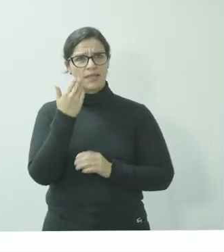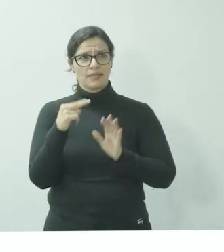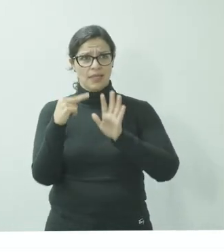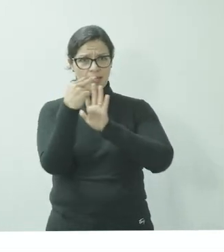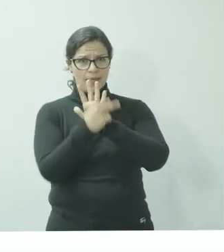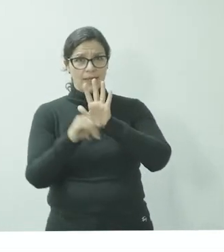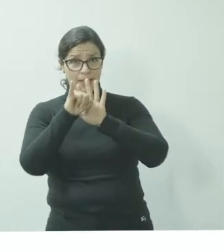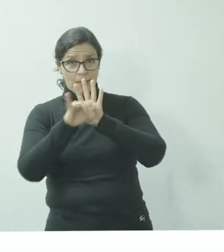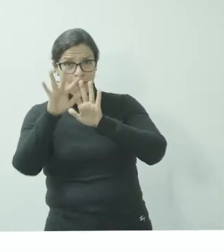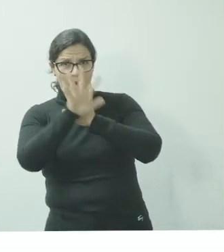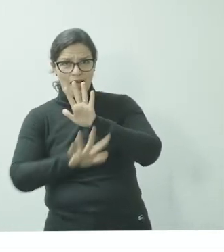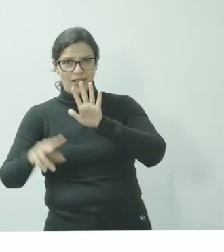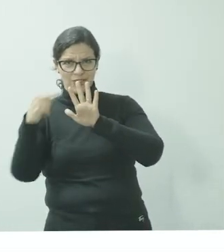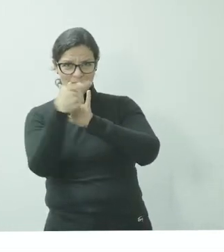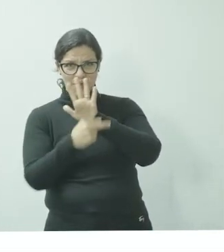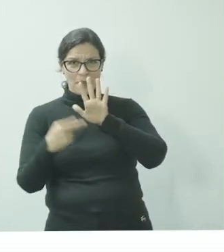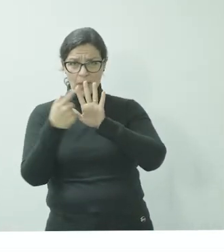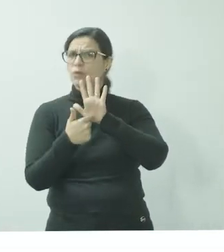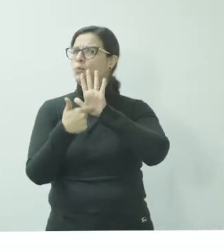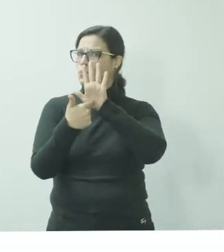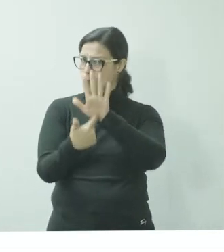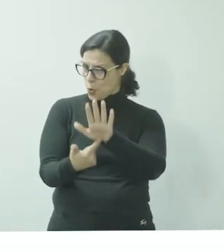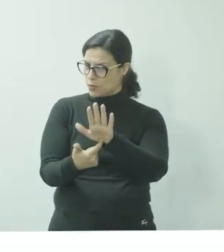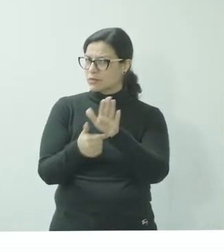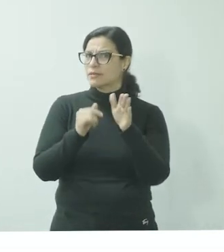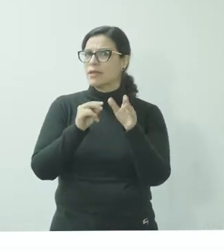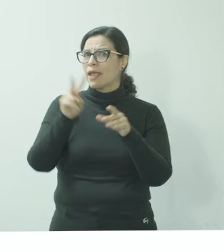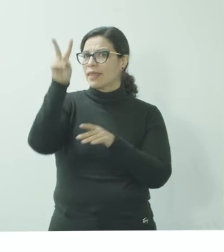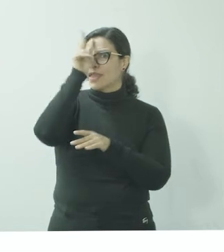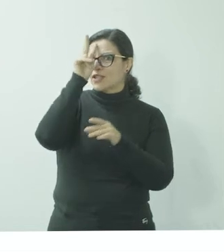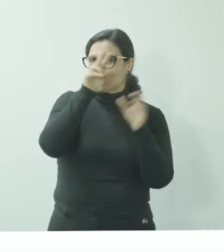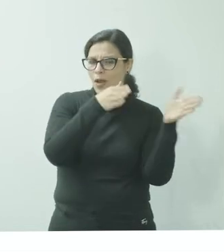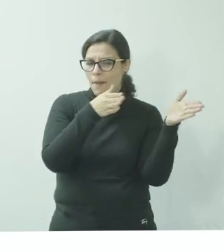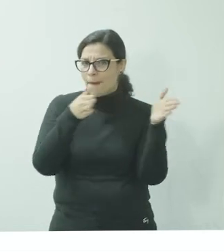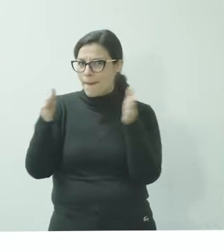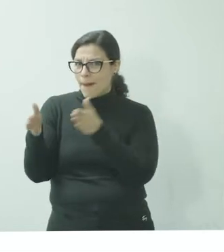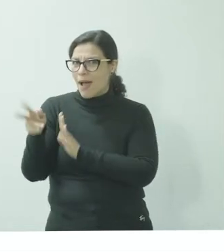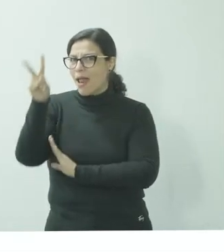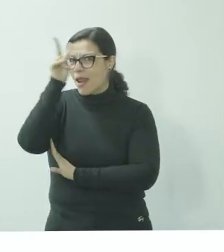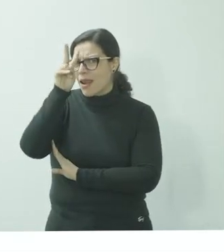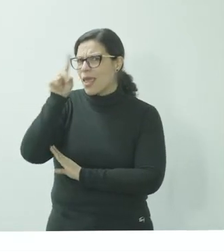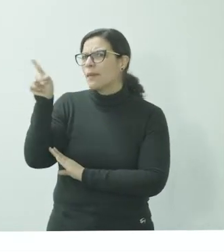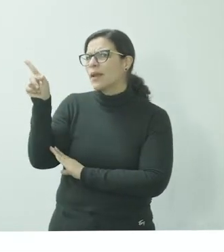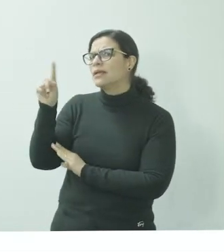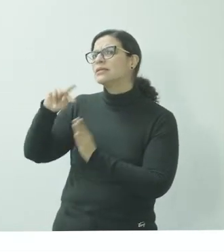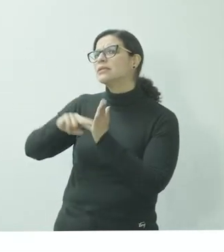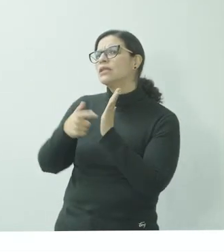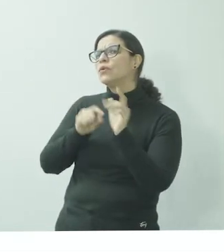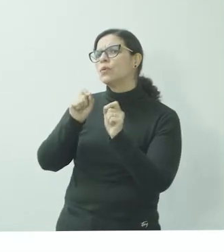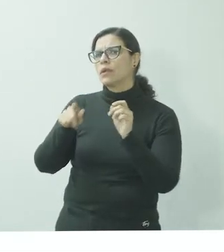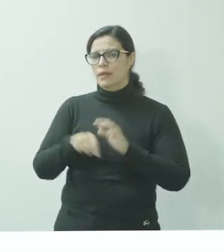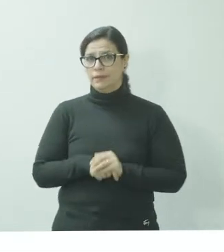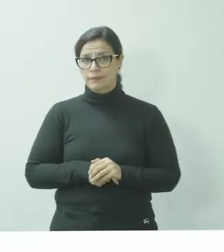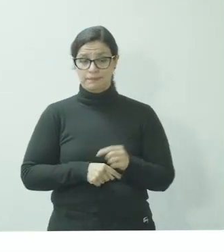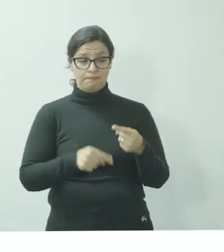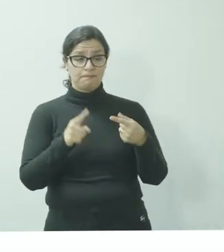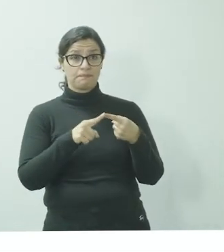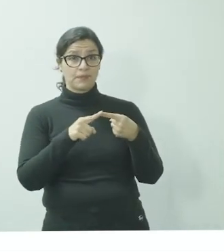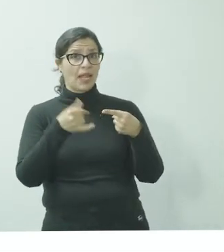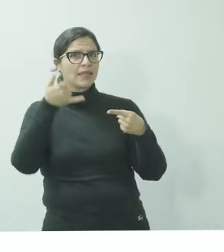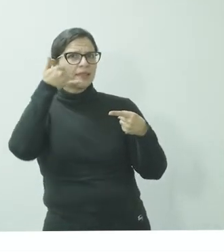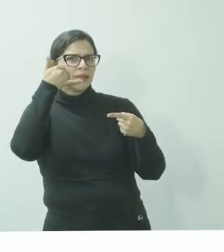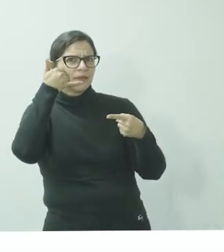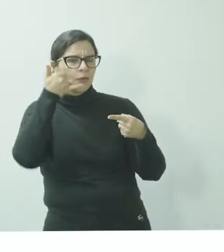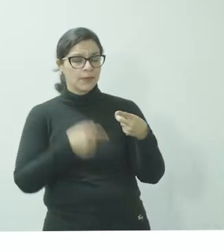imagem aqui ela apareceu no decorrer ali da aula você lembra o que que é é o